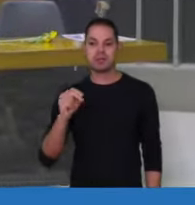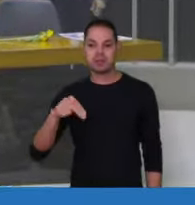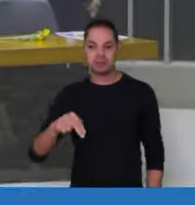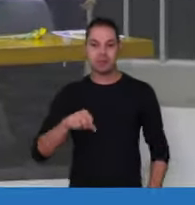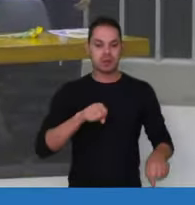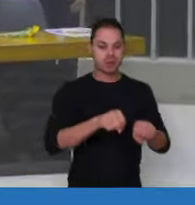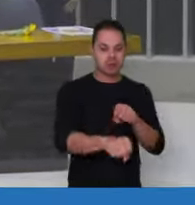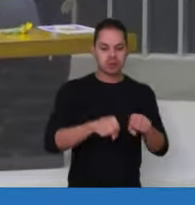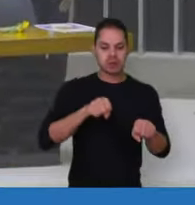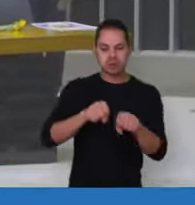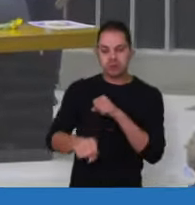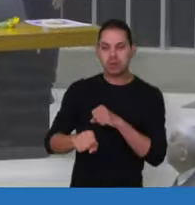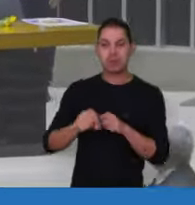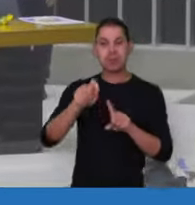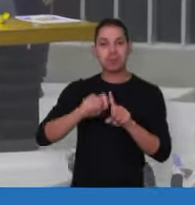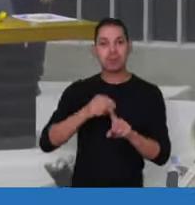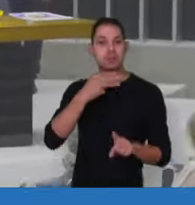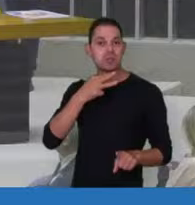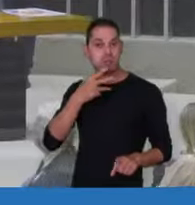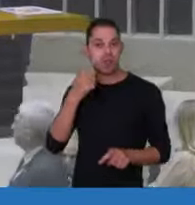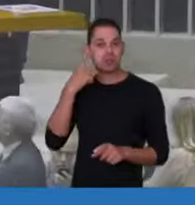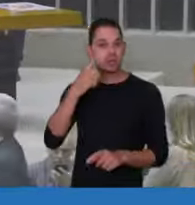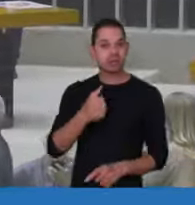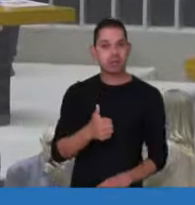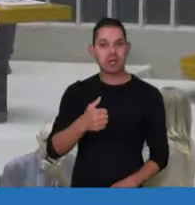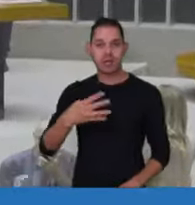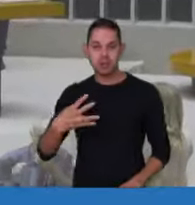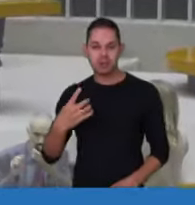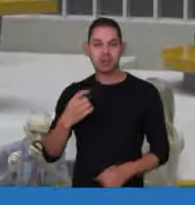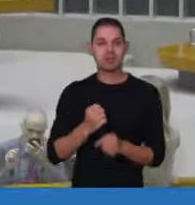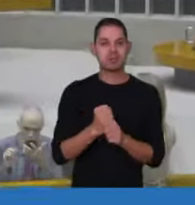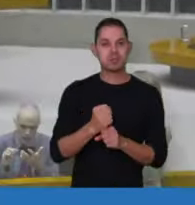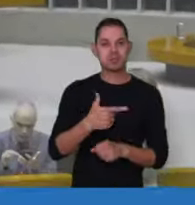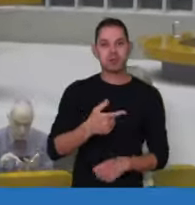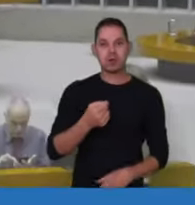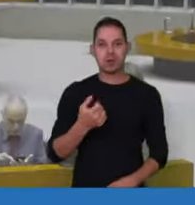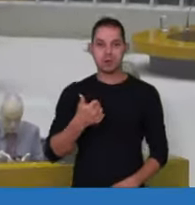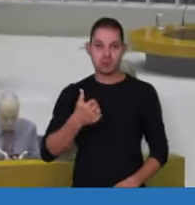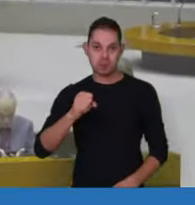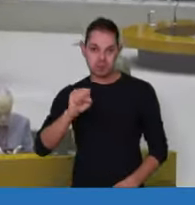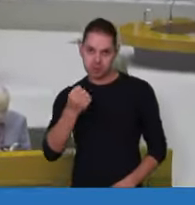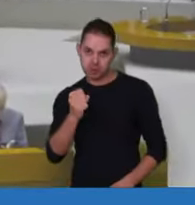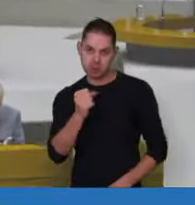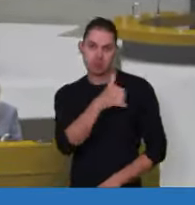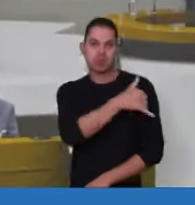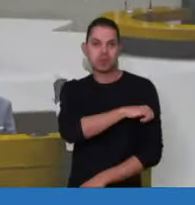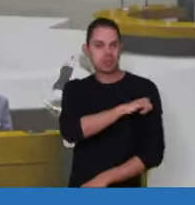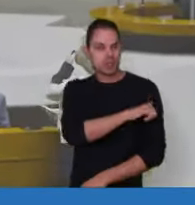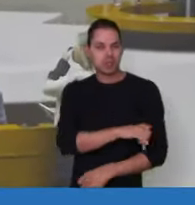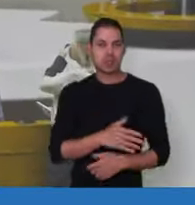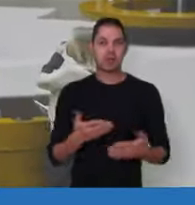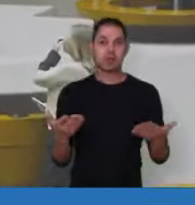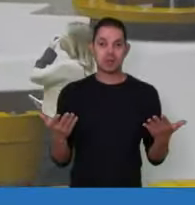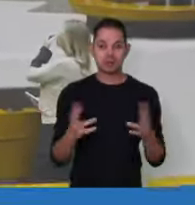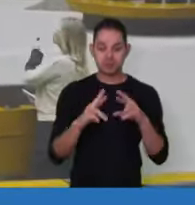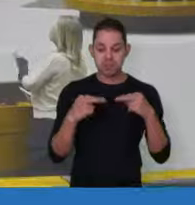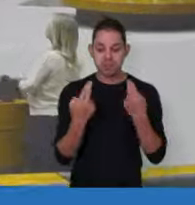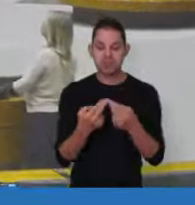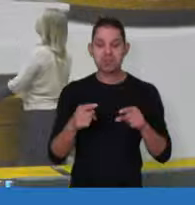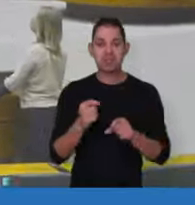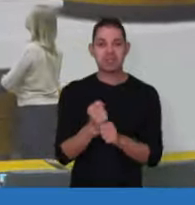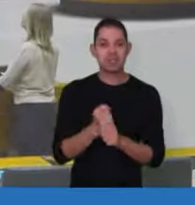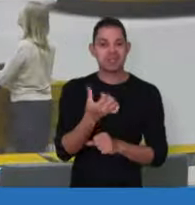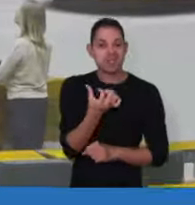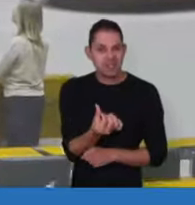assassinados em 14 de março de 2018 no Rio de Janeiro. Essa sessão marcou os 6 anos do crime. Foi a própria